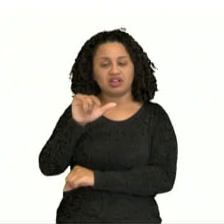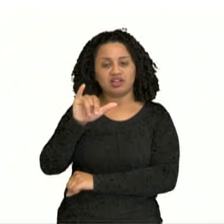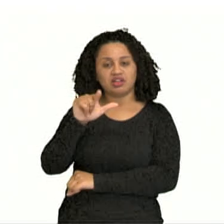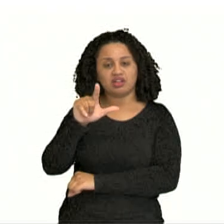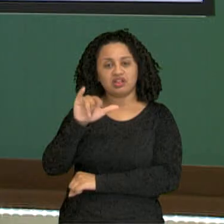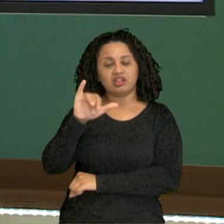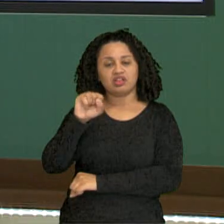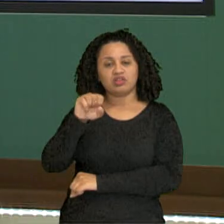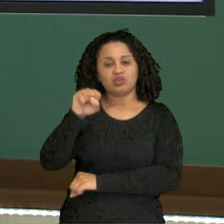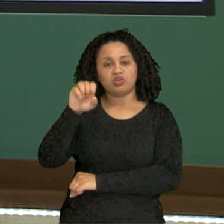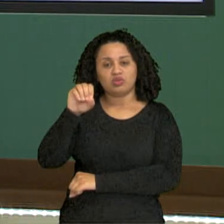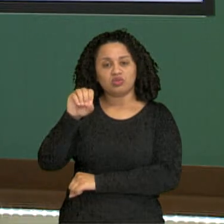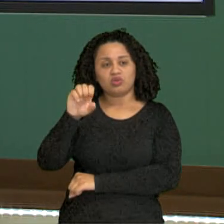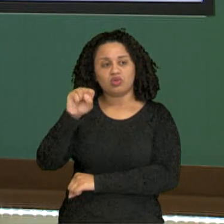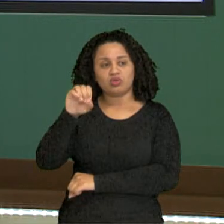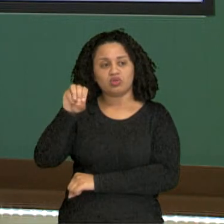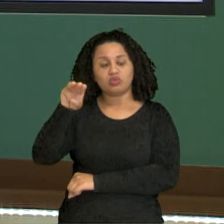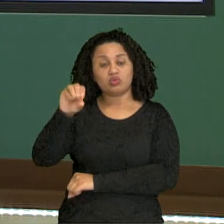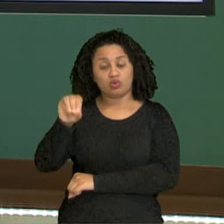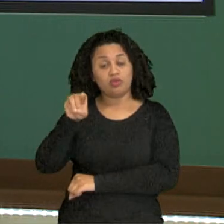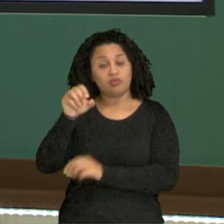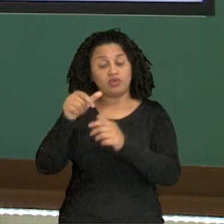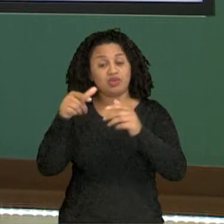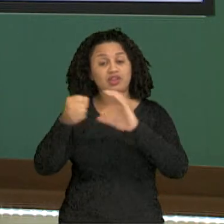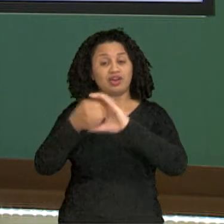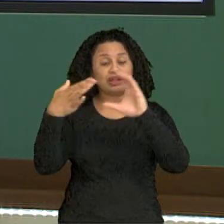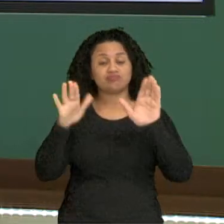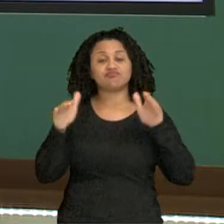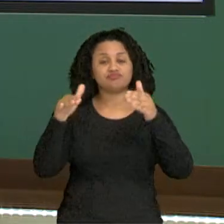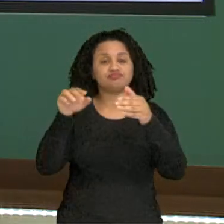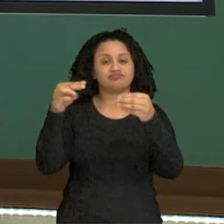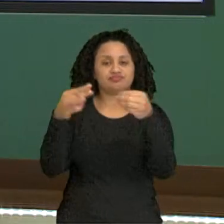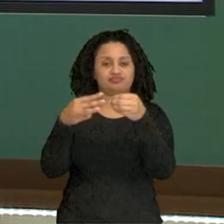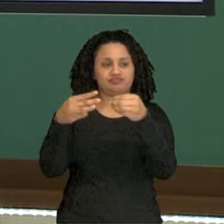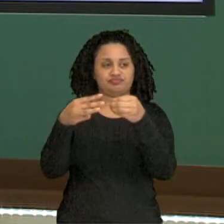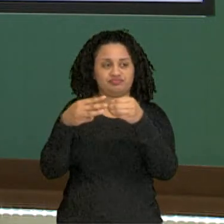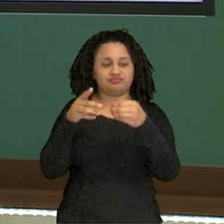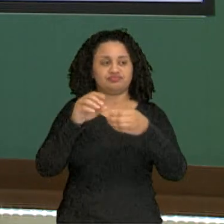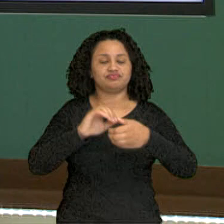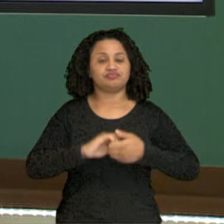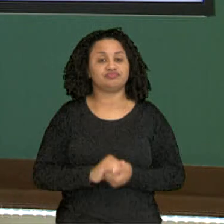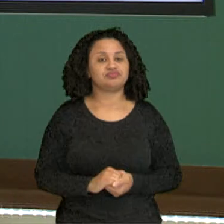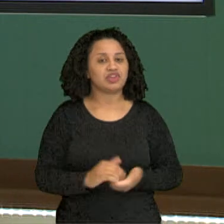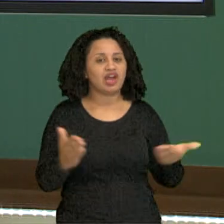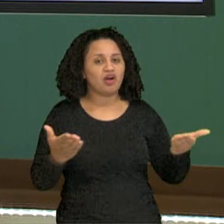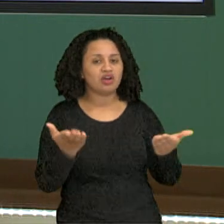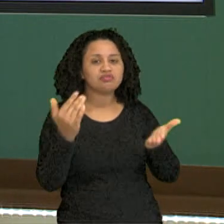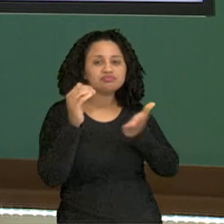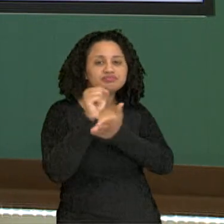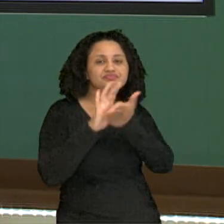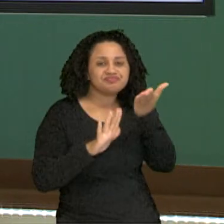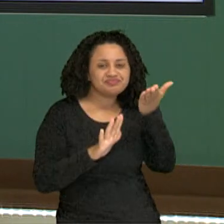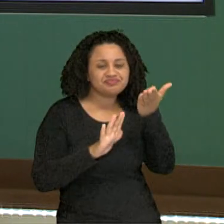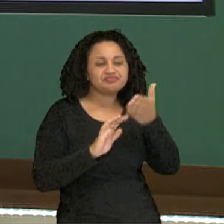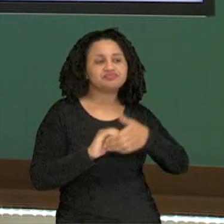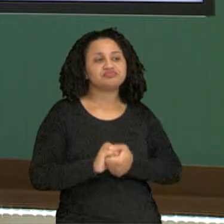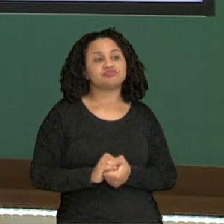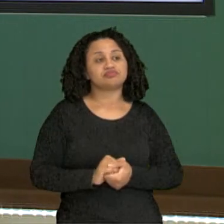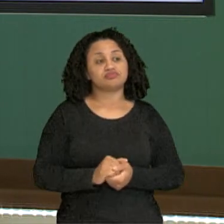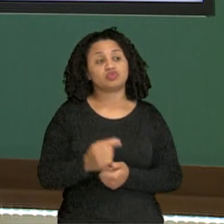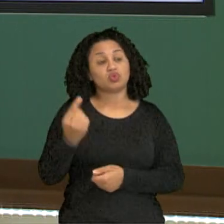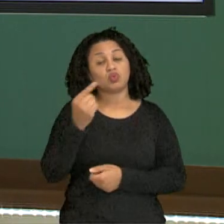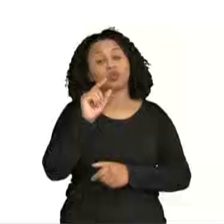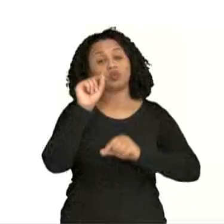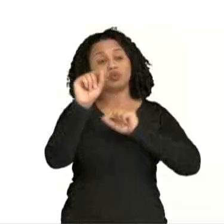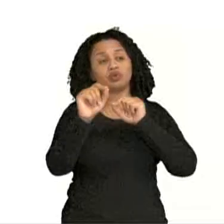É uma organela exclusiva da célula animal. Vamos para a nossa atividade? Número 1.